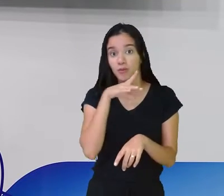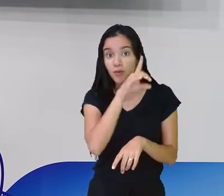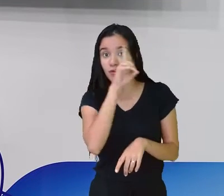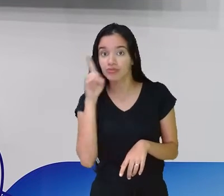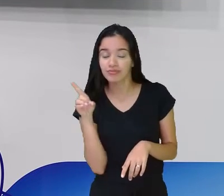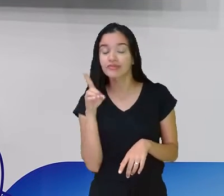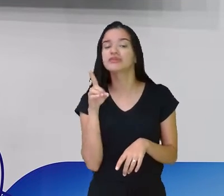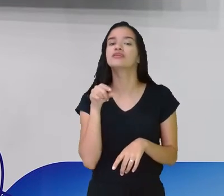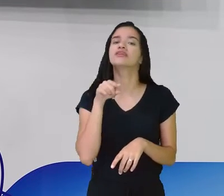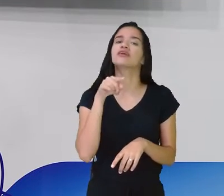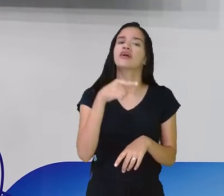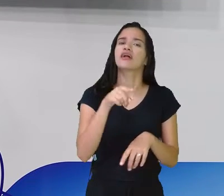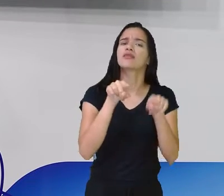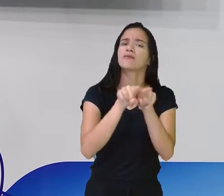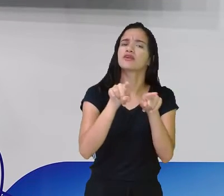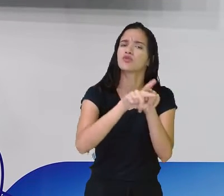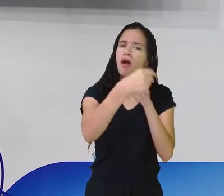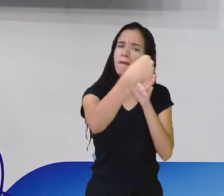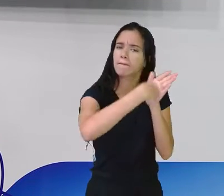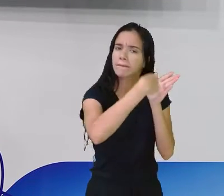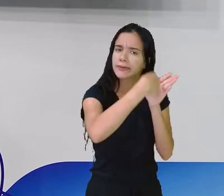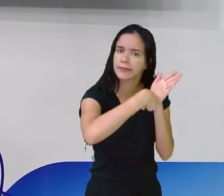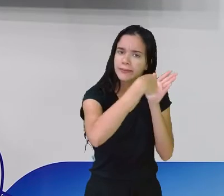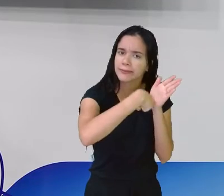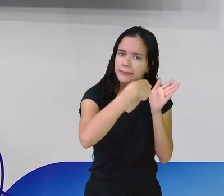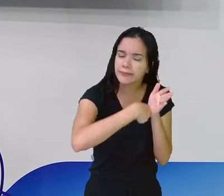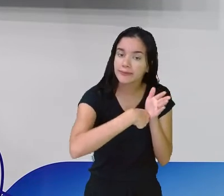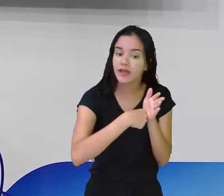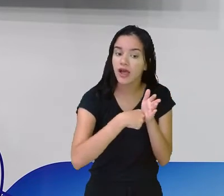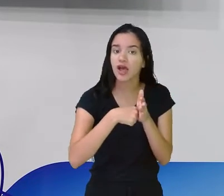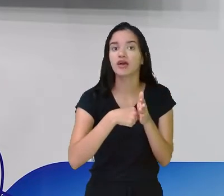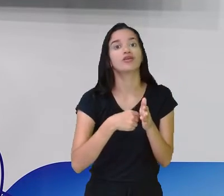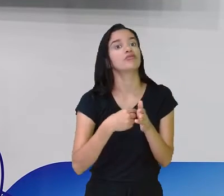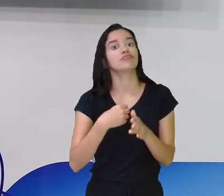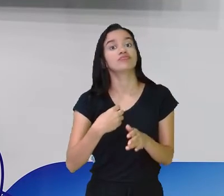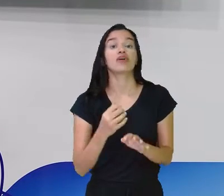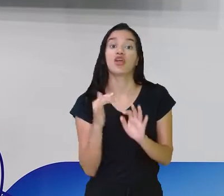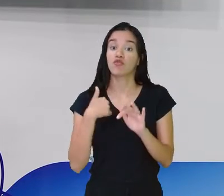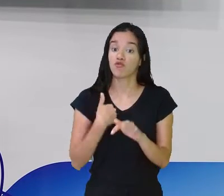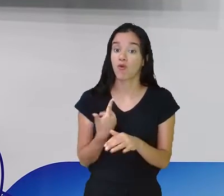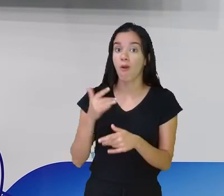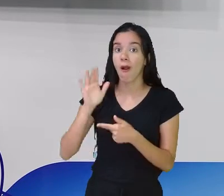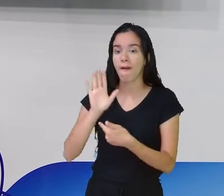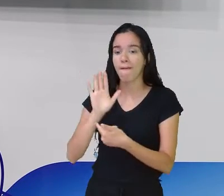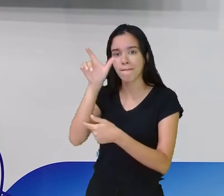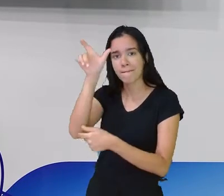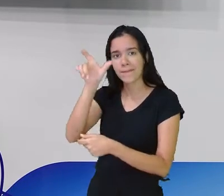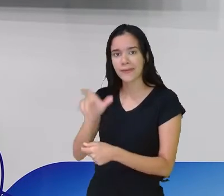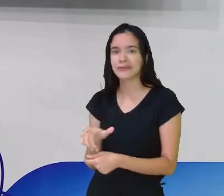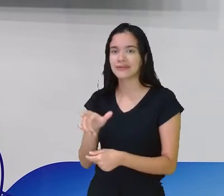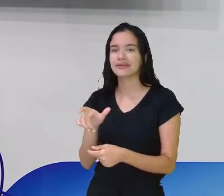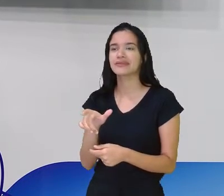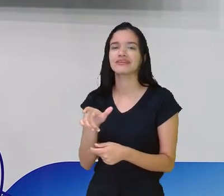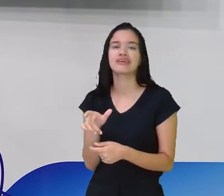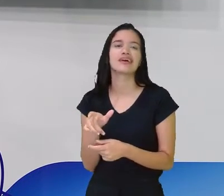o teu recado, a tua pergunta. Quem está aqui, vou apresentá-la como fui apresentada